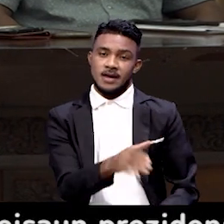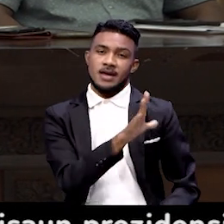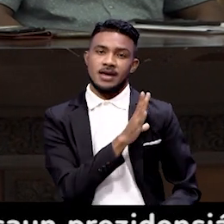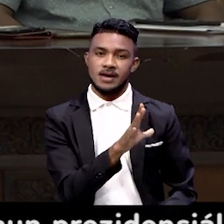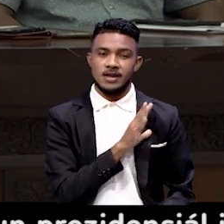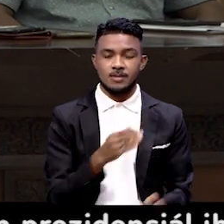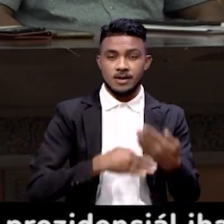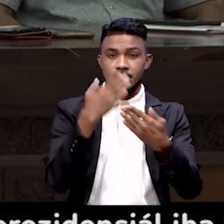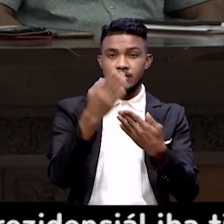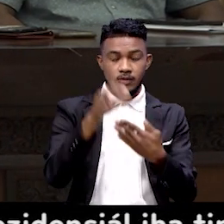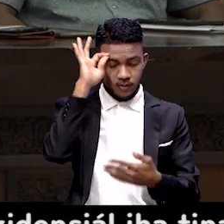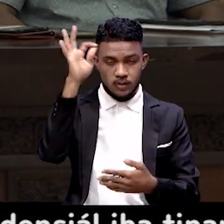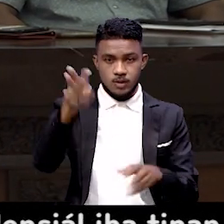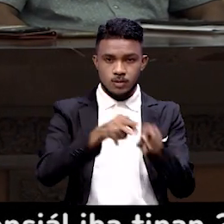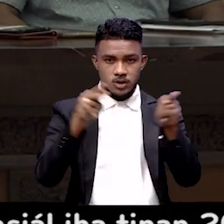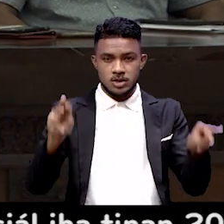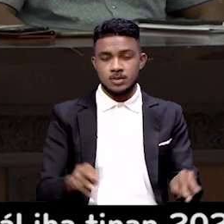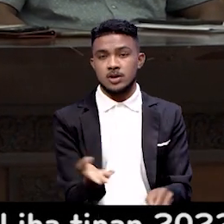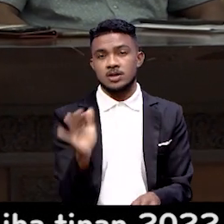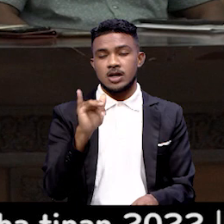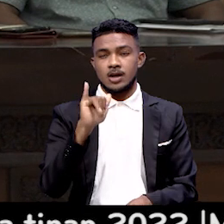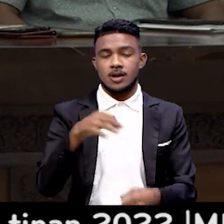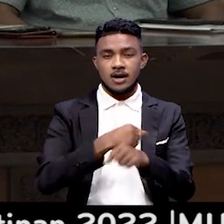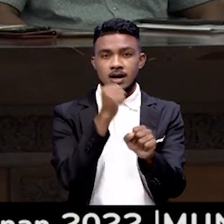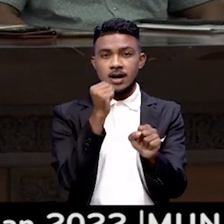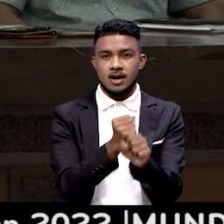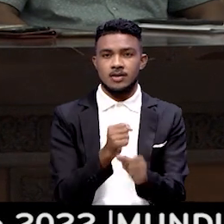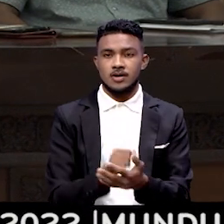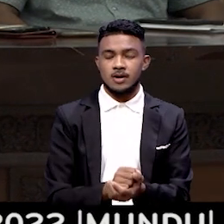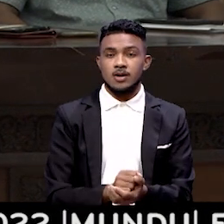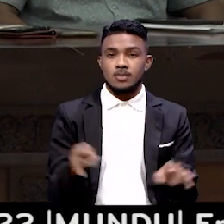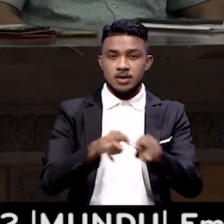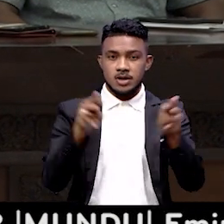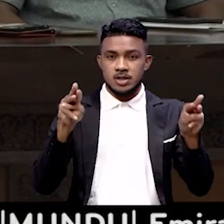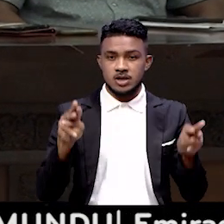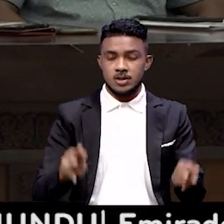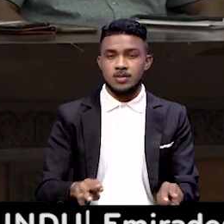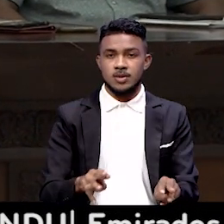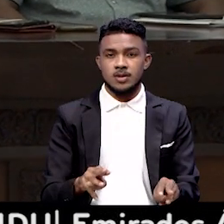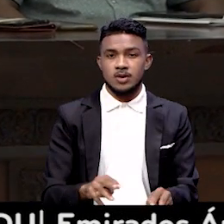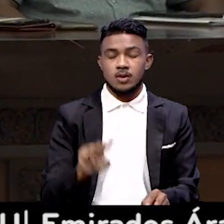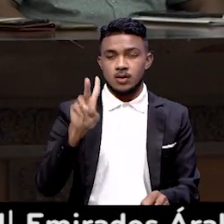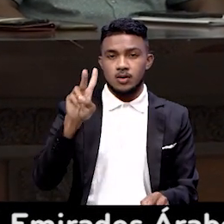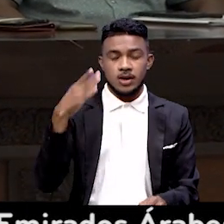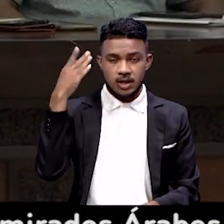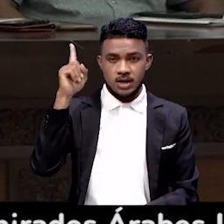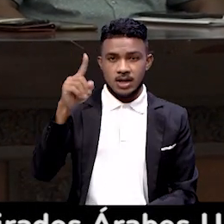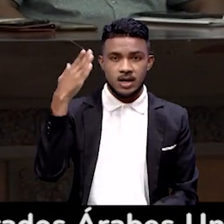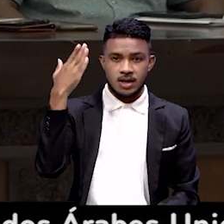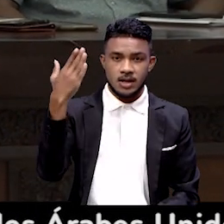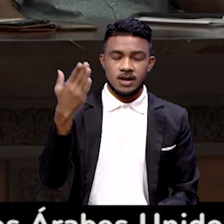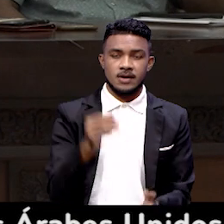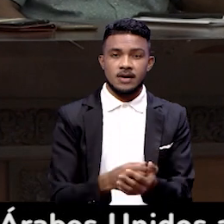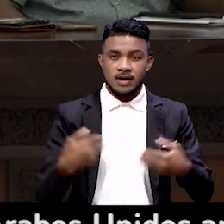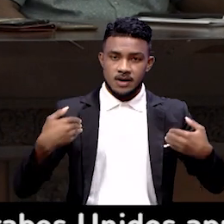hoje agora o município ser de bem, mas a tu falar ou não, município rua, e daí da certeza ona